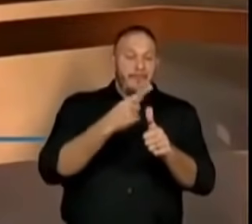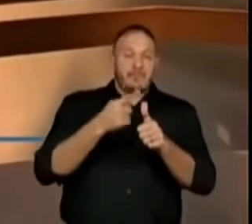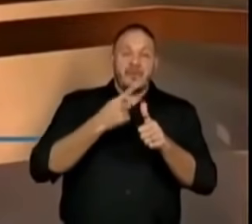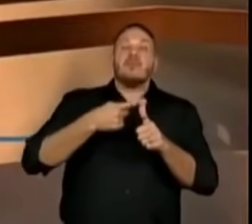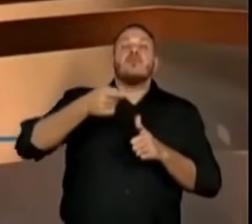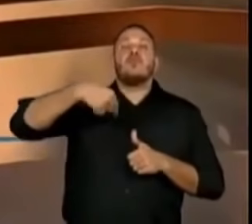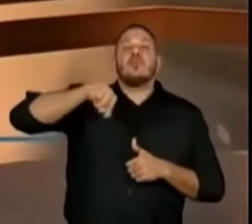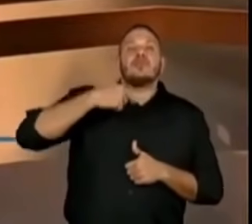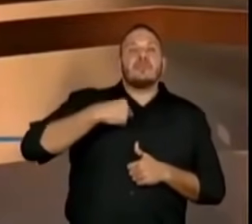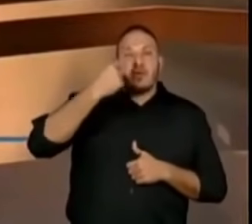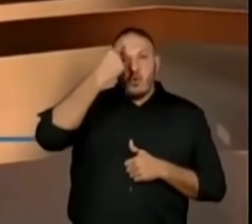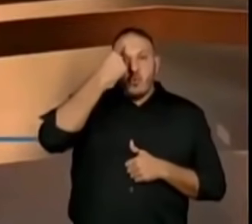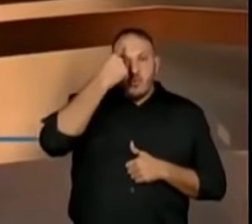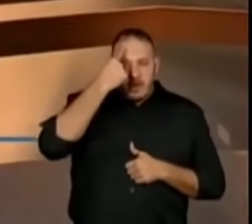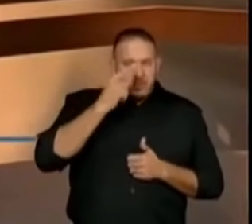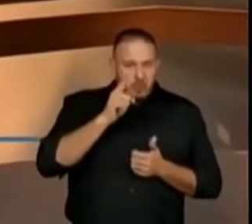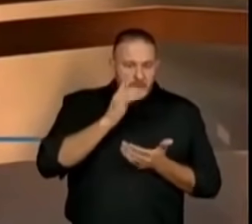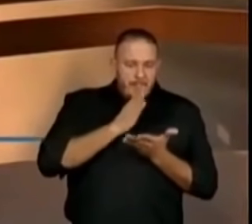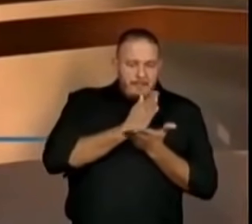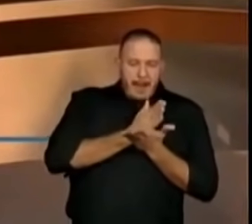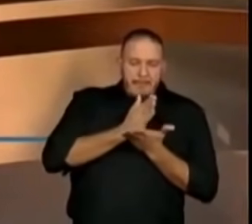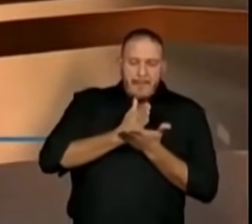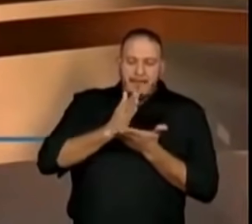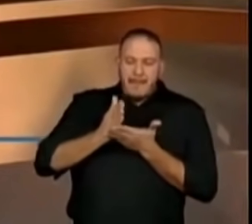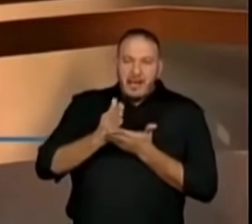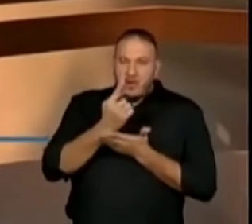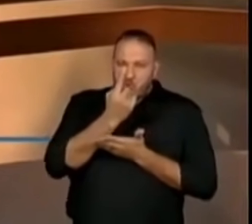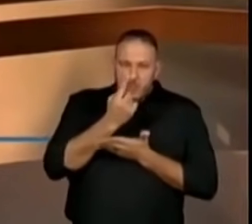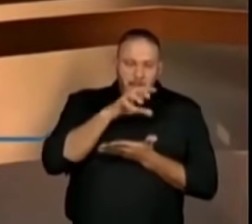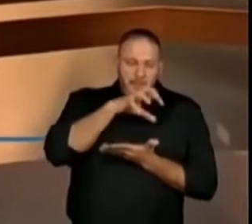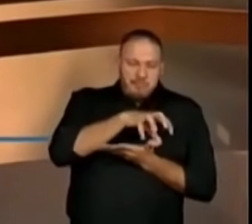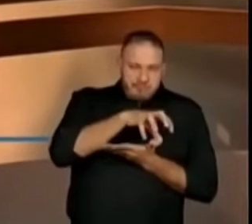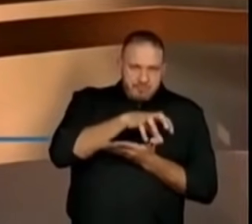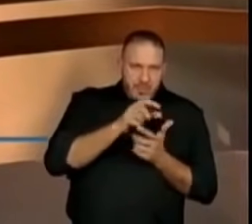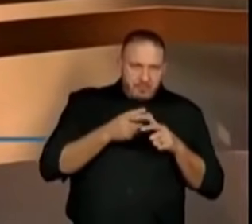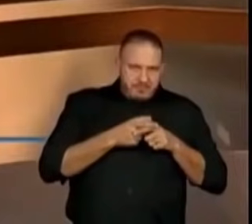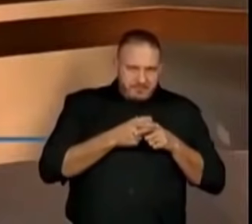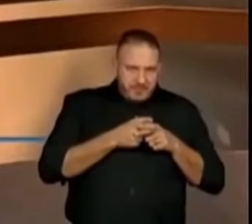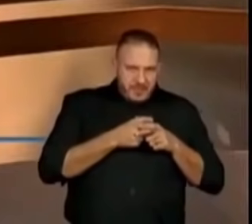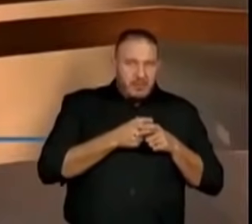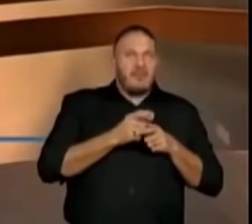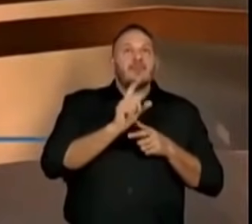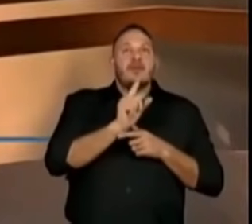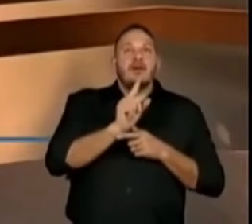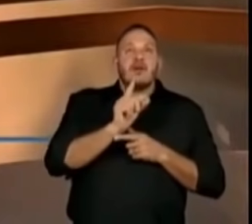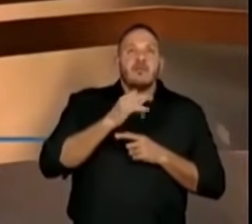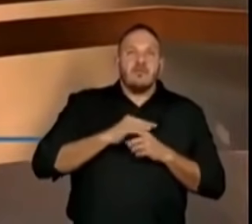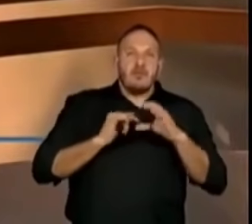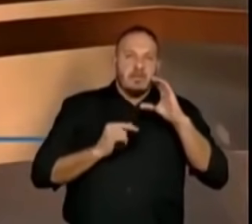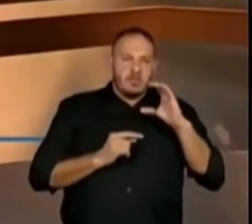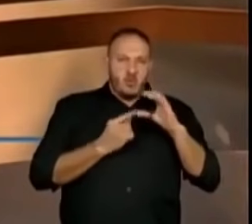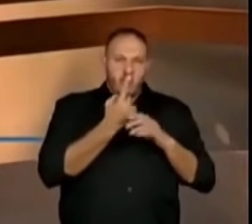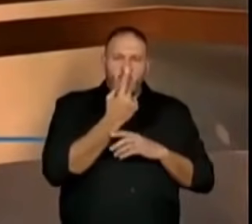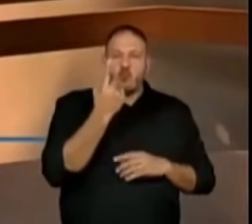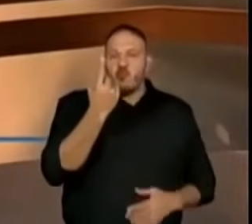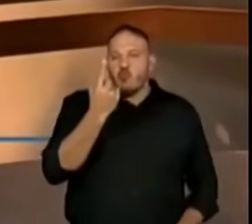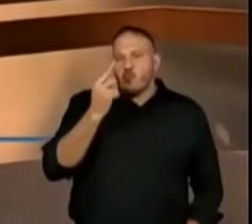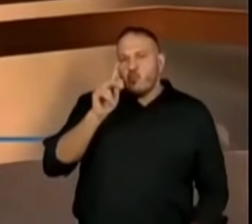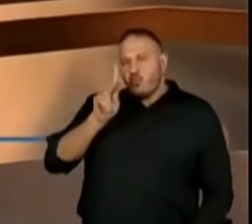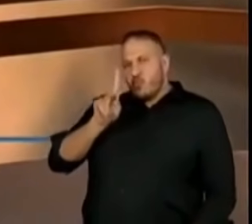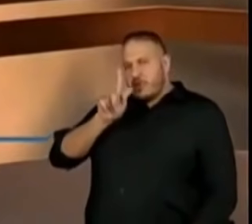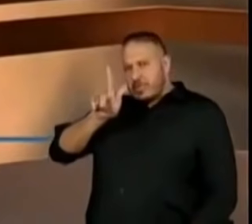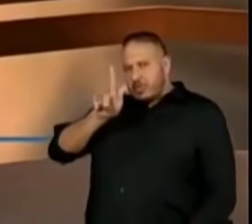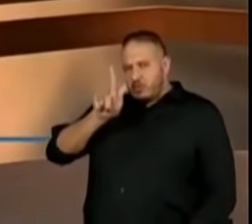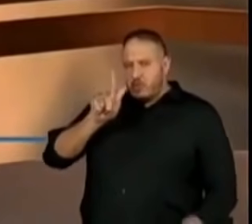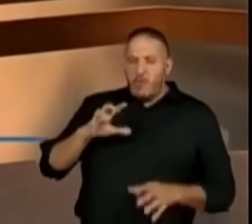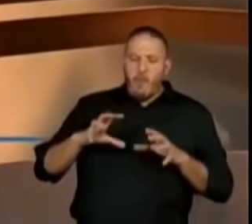primeiro em uma parte, 1/4 parte, desculpa. E aí, como é que eu vou fazer? Eu vou pegar esse